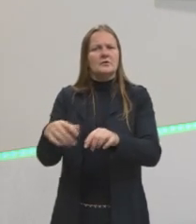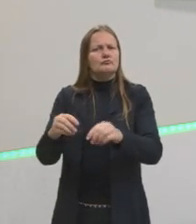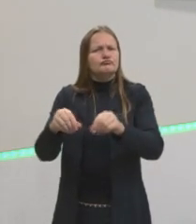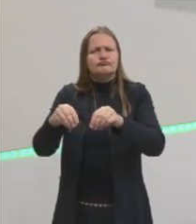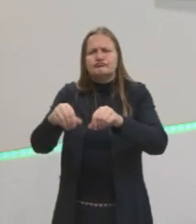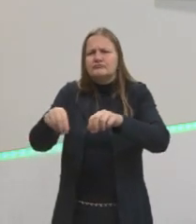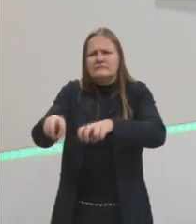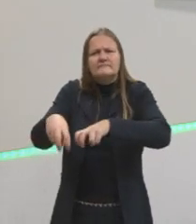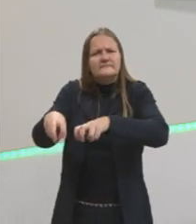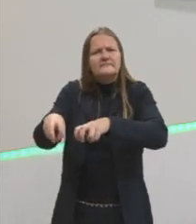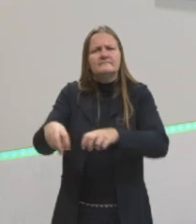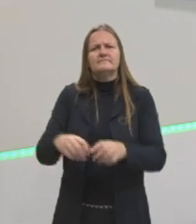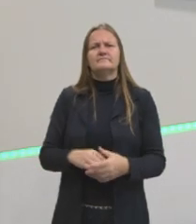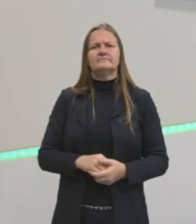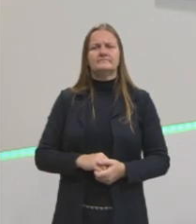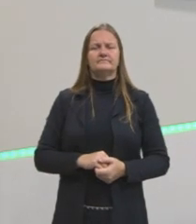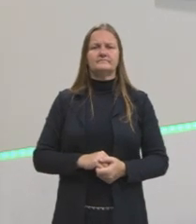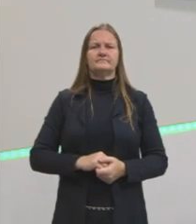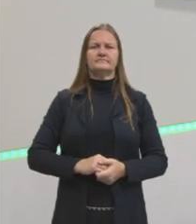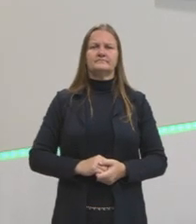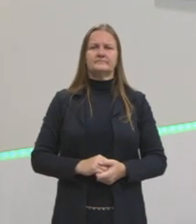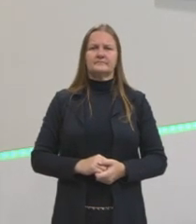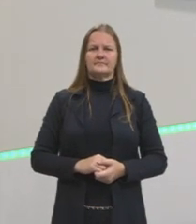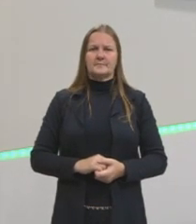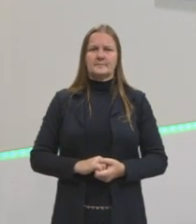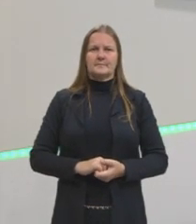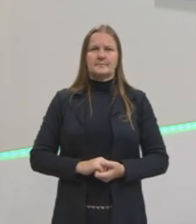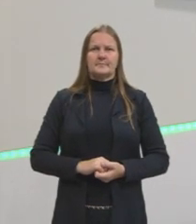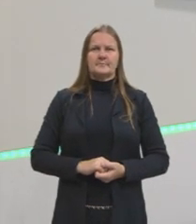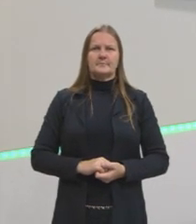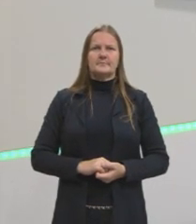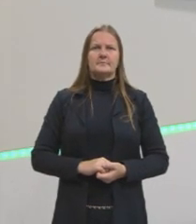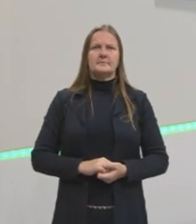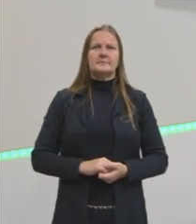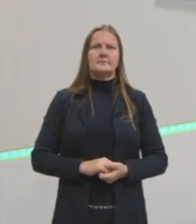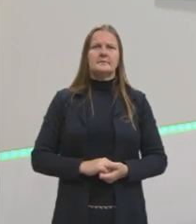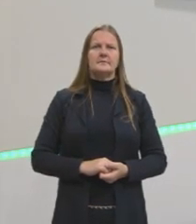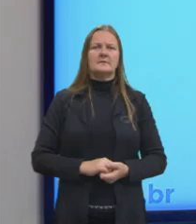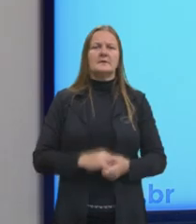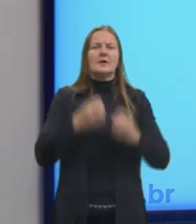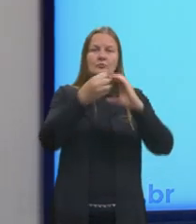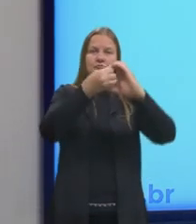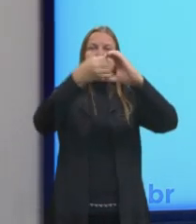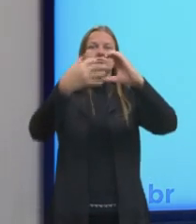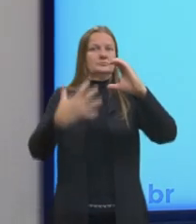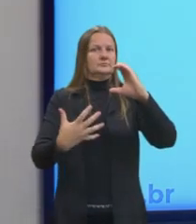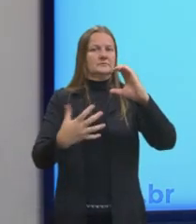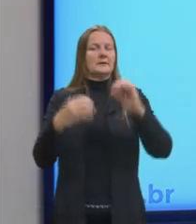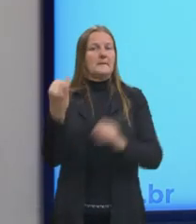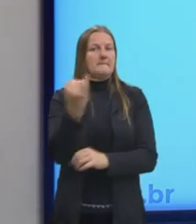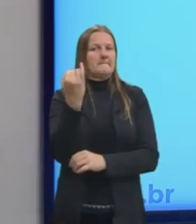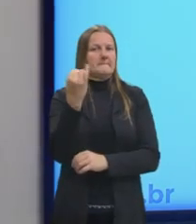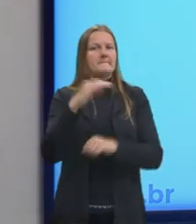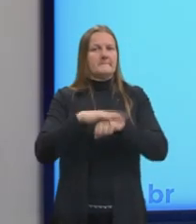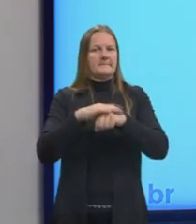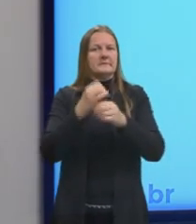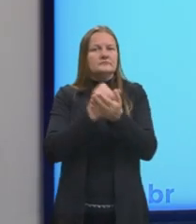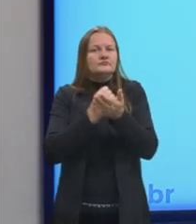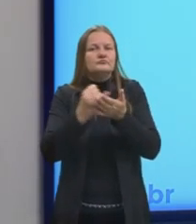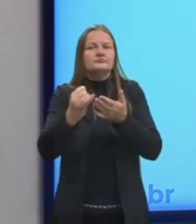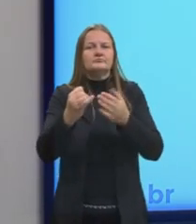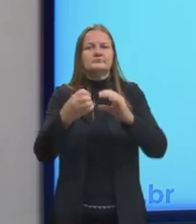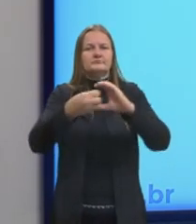né que depois com o capitalismo ele vai sucumbir automaticamente são essas características principais características iniciais